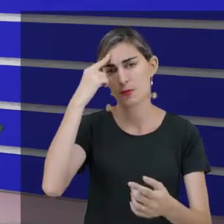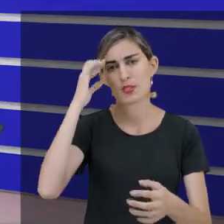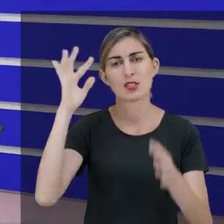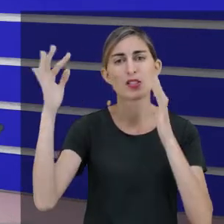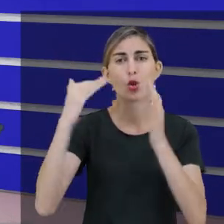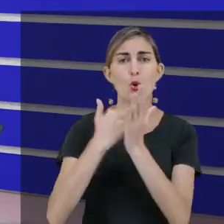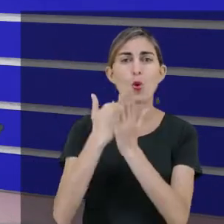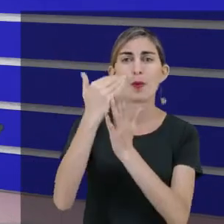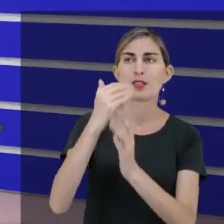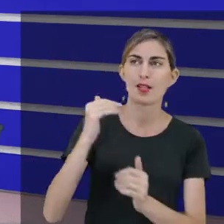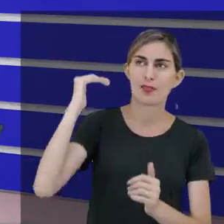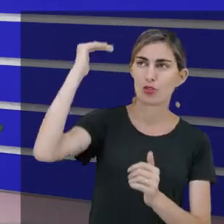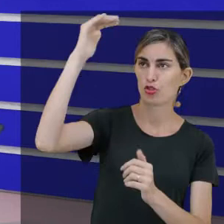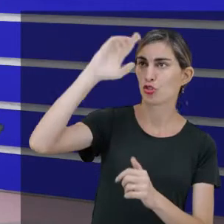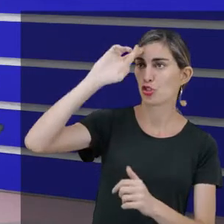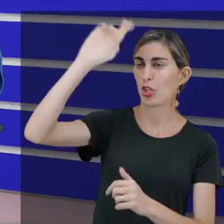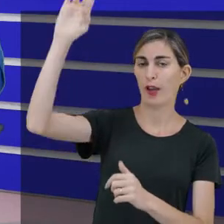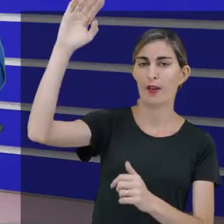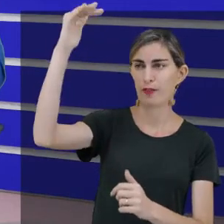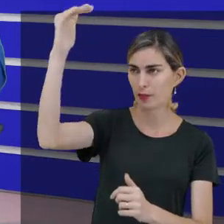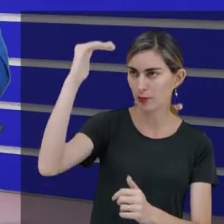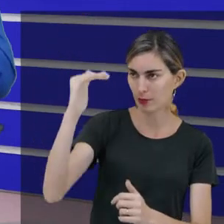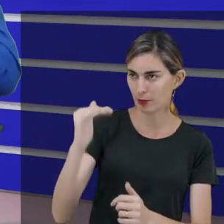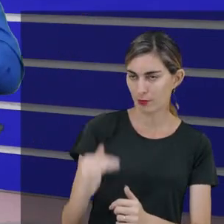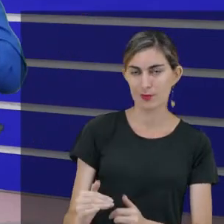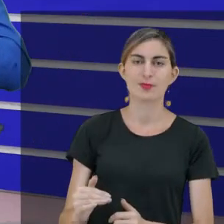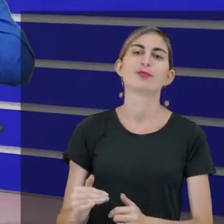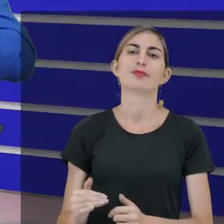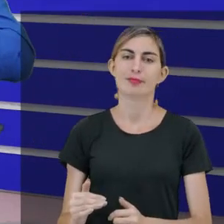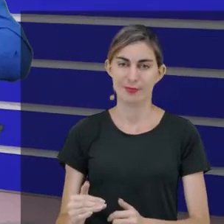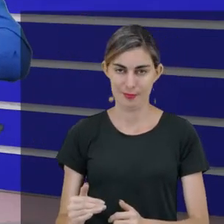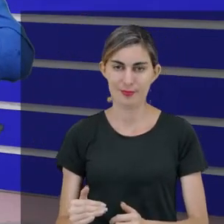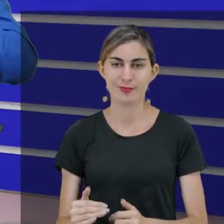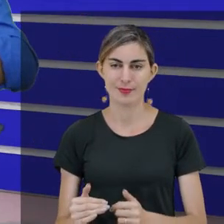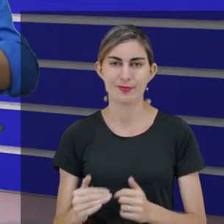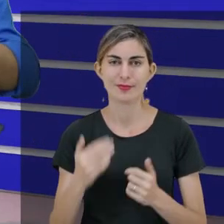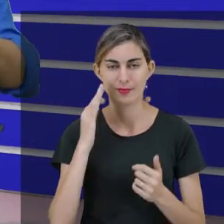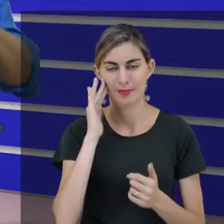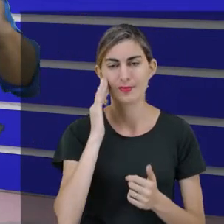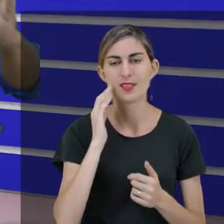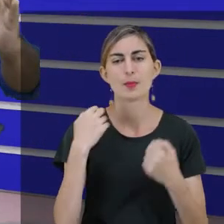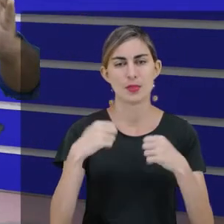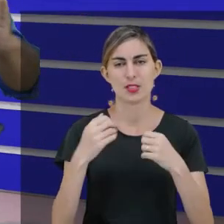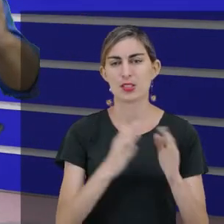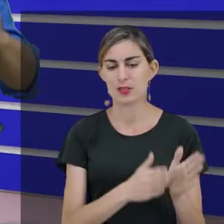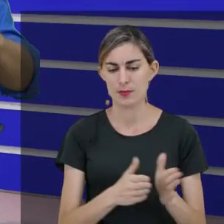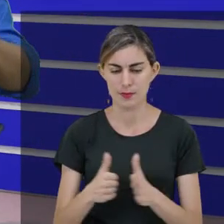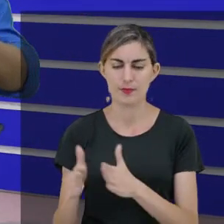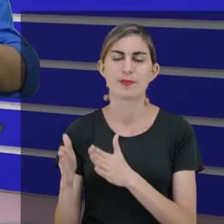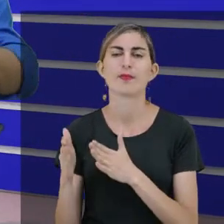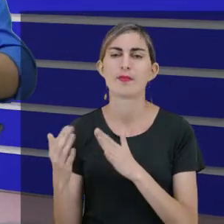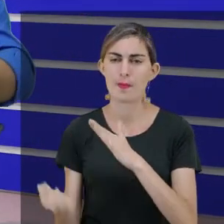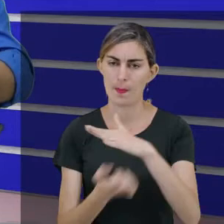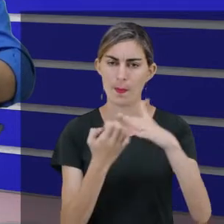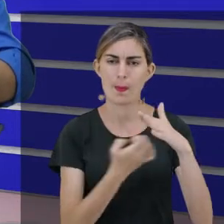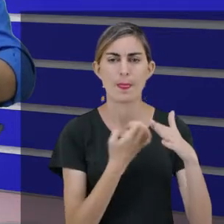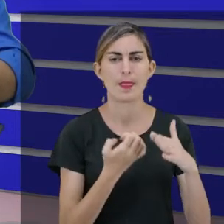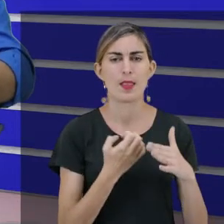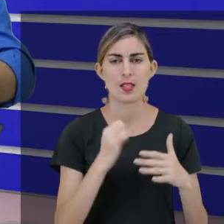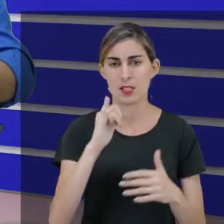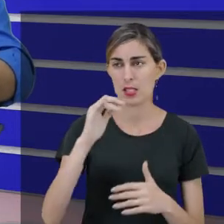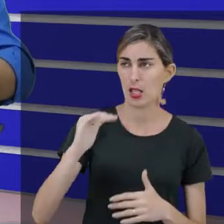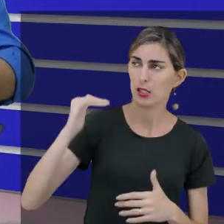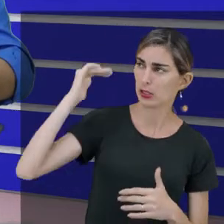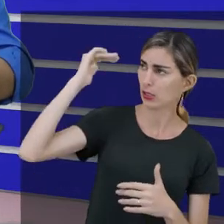começar de cima para baixo. Sim. Apesar que a gente está o princípio de horizontalizar aí as organizações, mas se